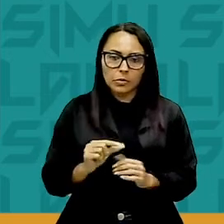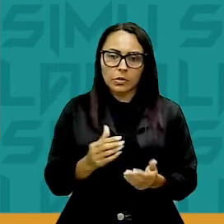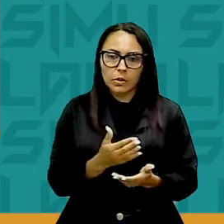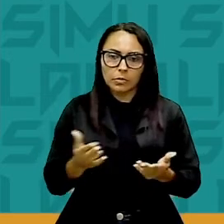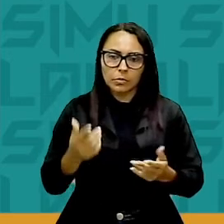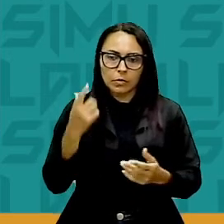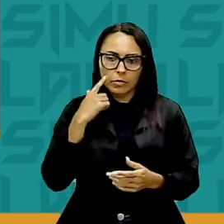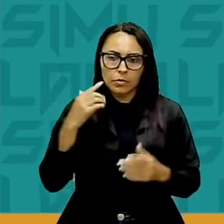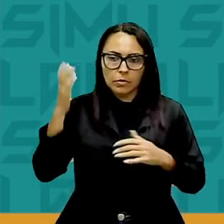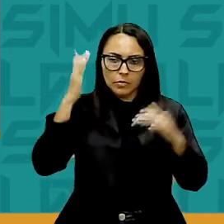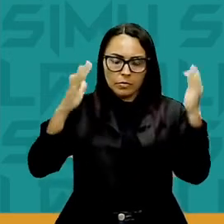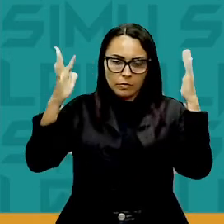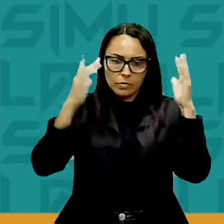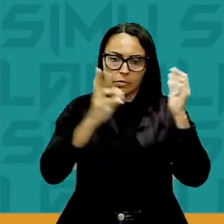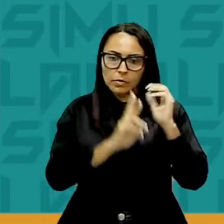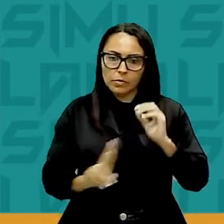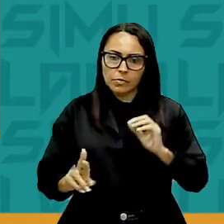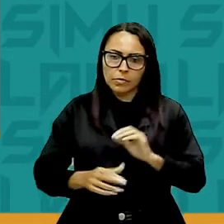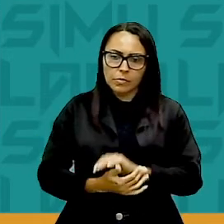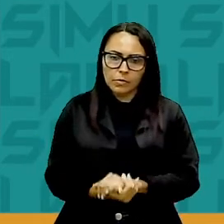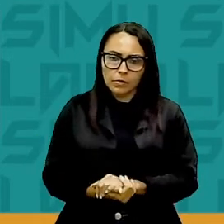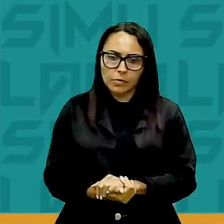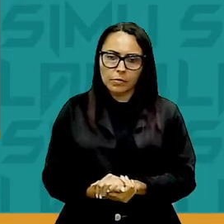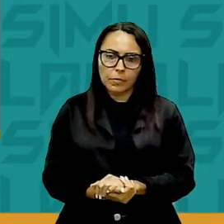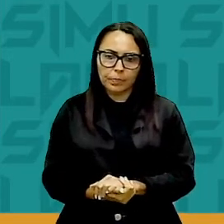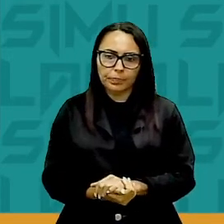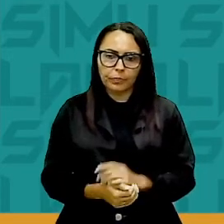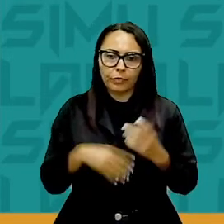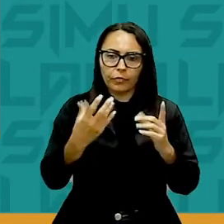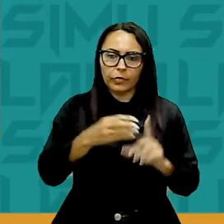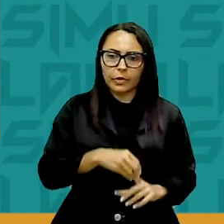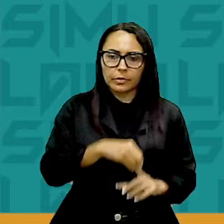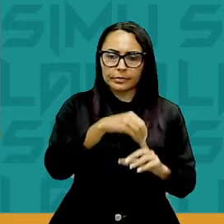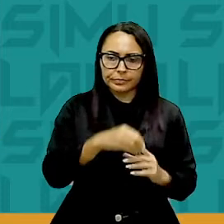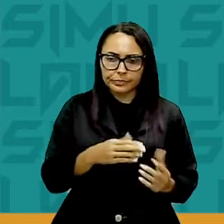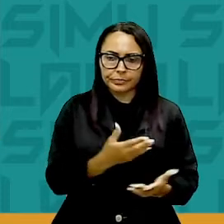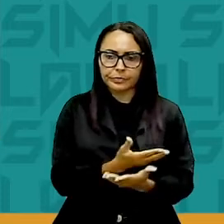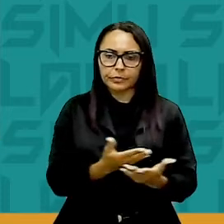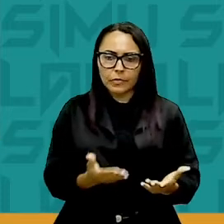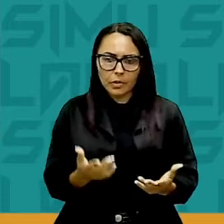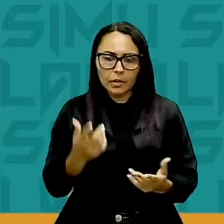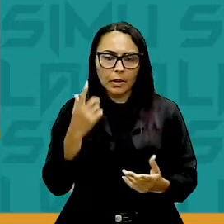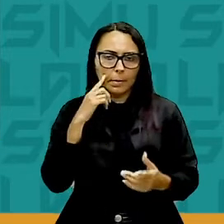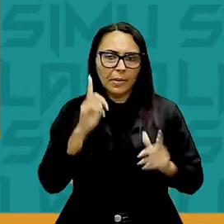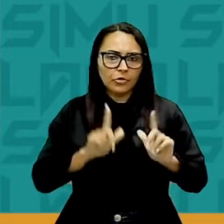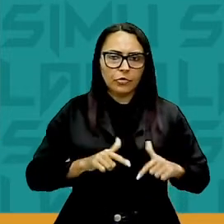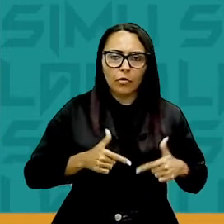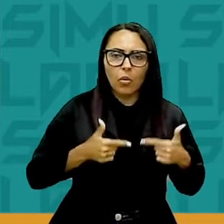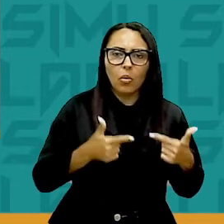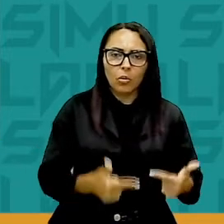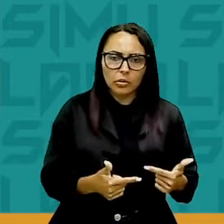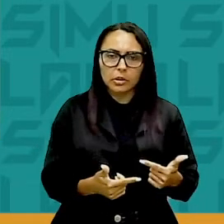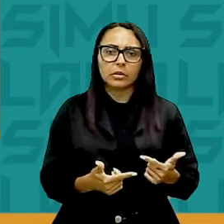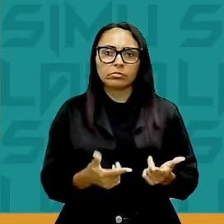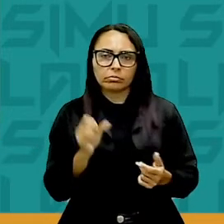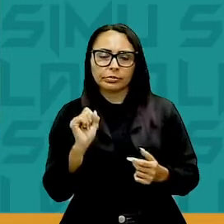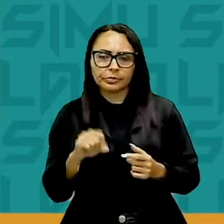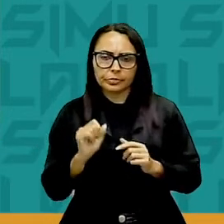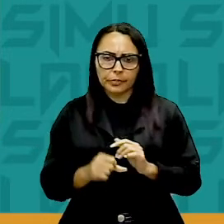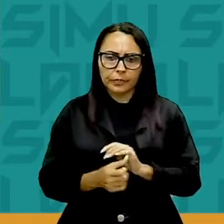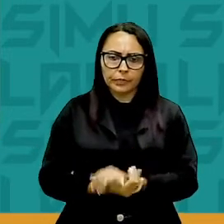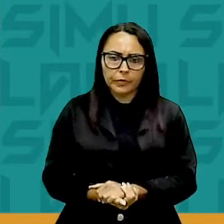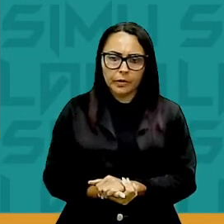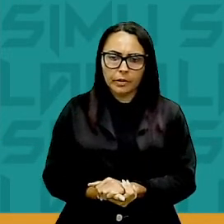da religião. E principalmente ela se torna muito mais forte, a filosofia